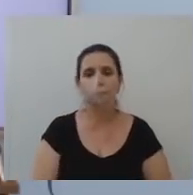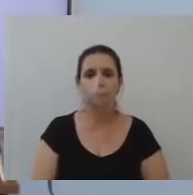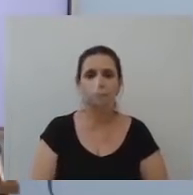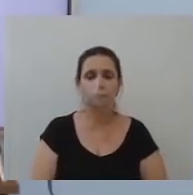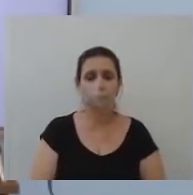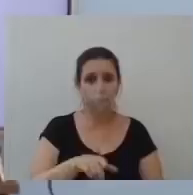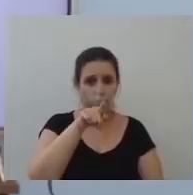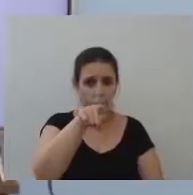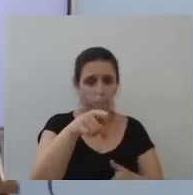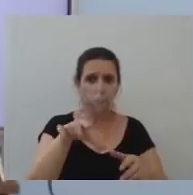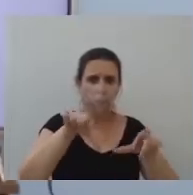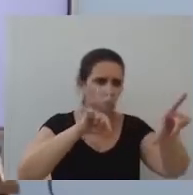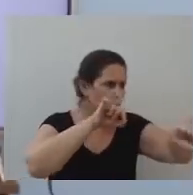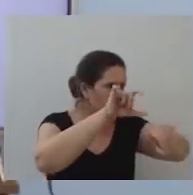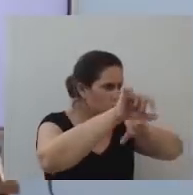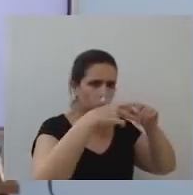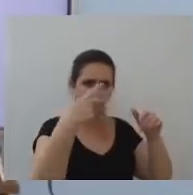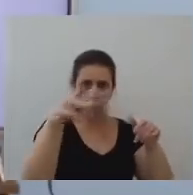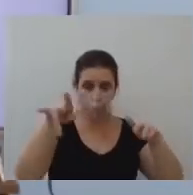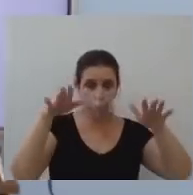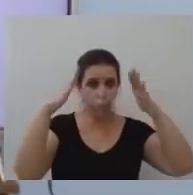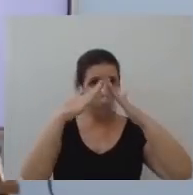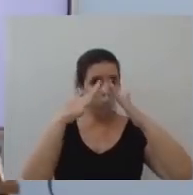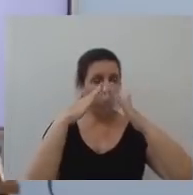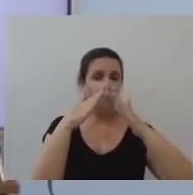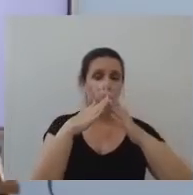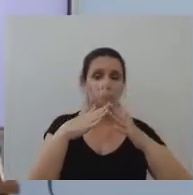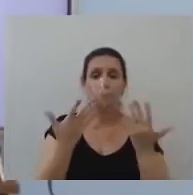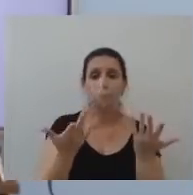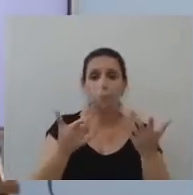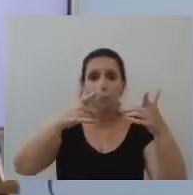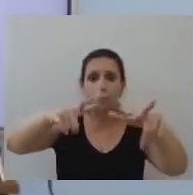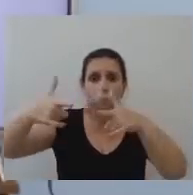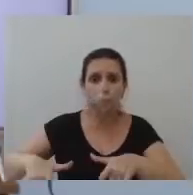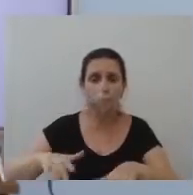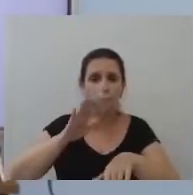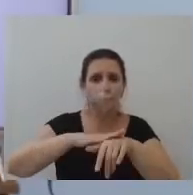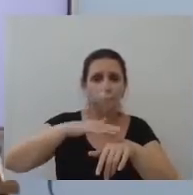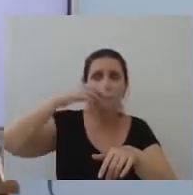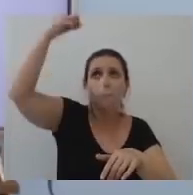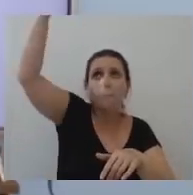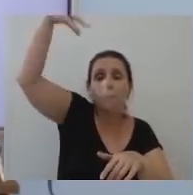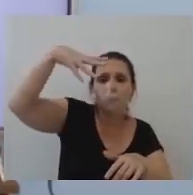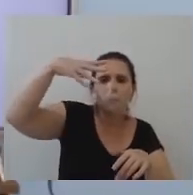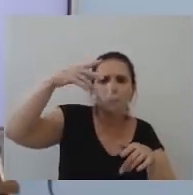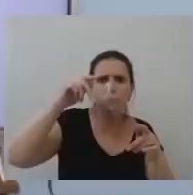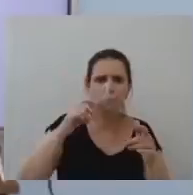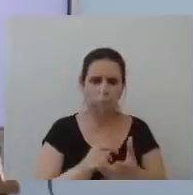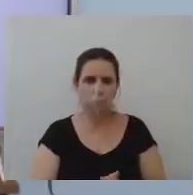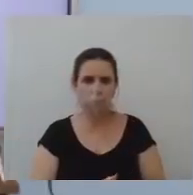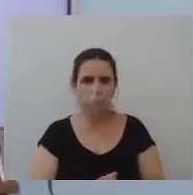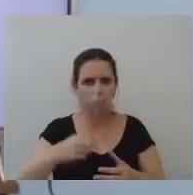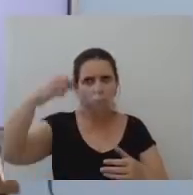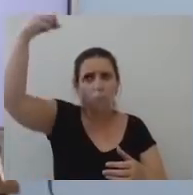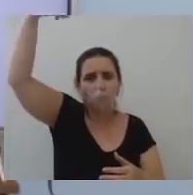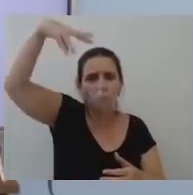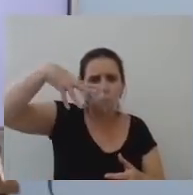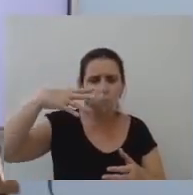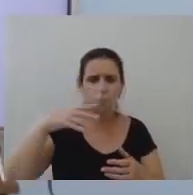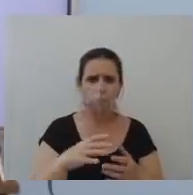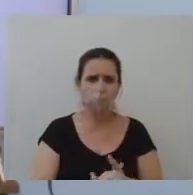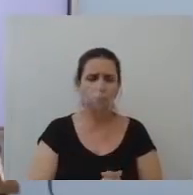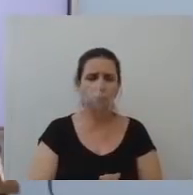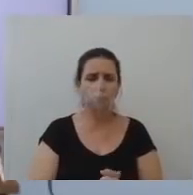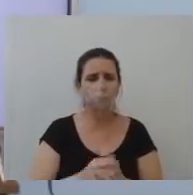certo? Você vai escolher na sua casa o cômodo que incide maior luz possível. Quando eu falo em luz, tá?